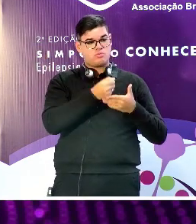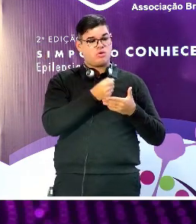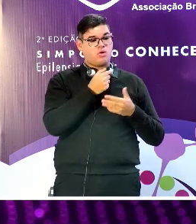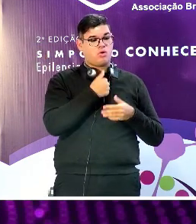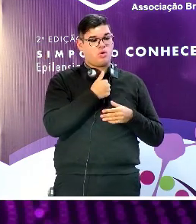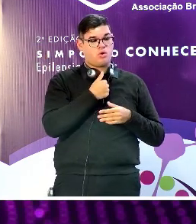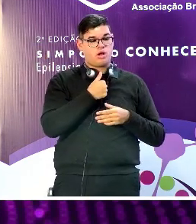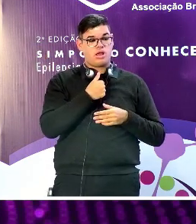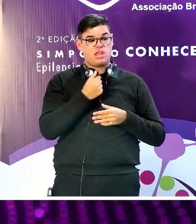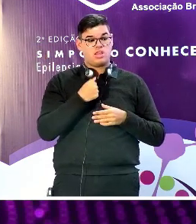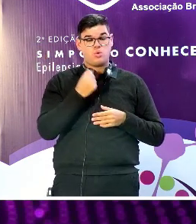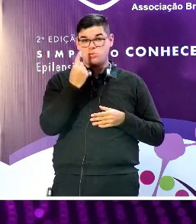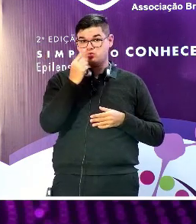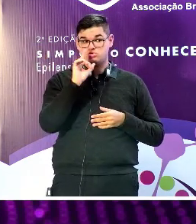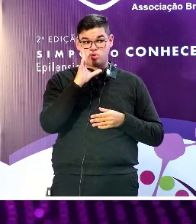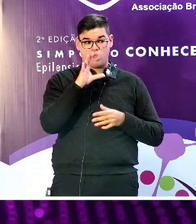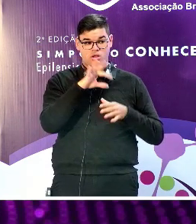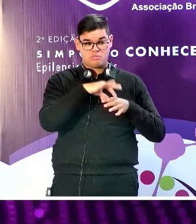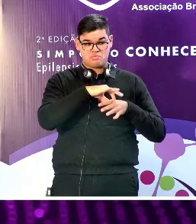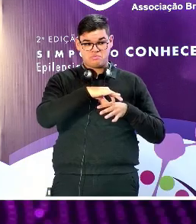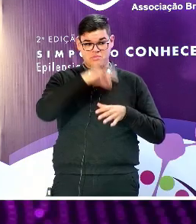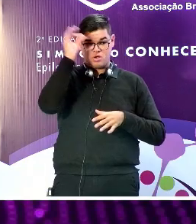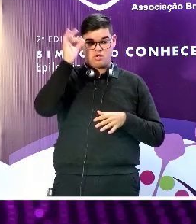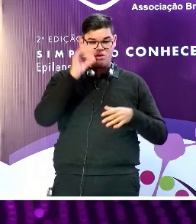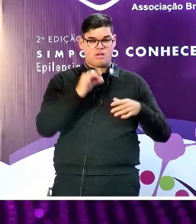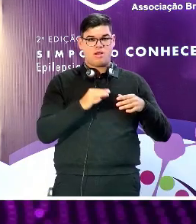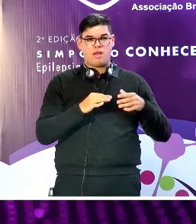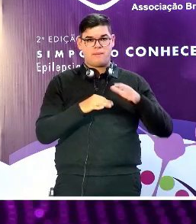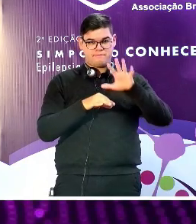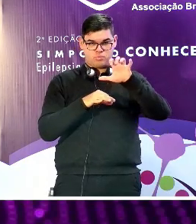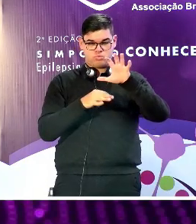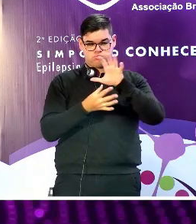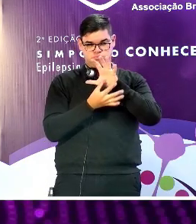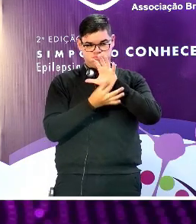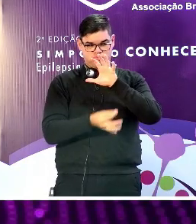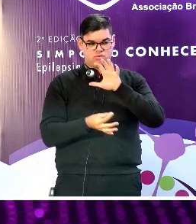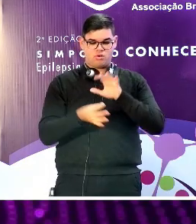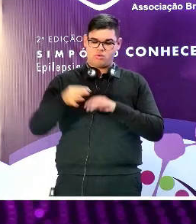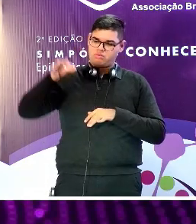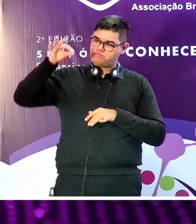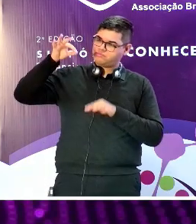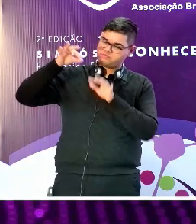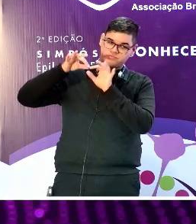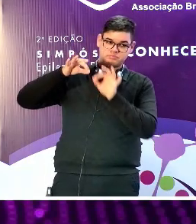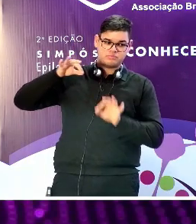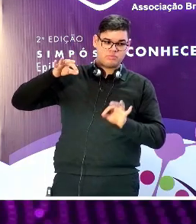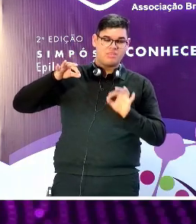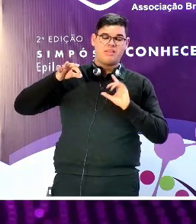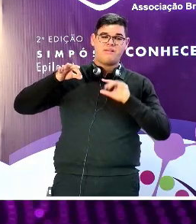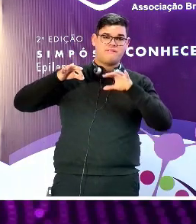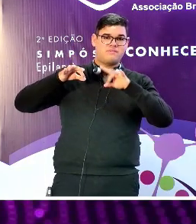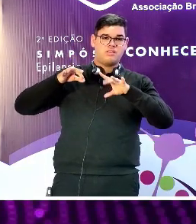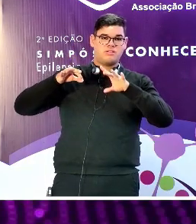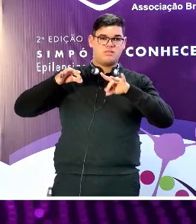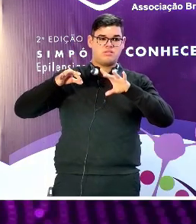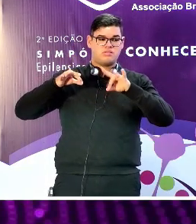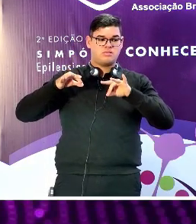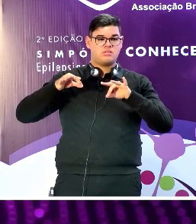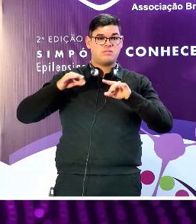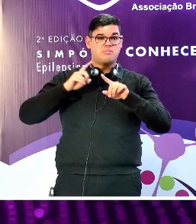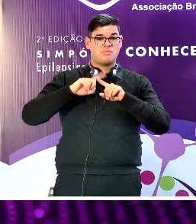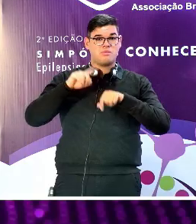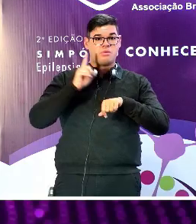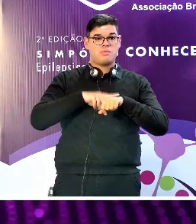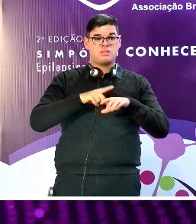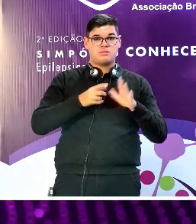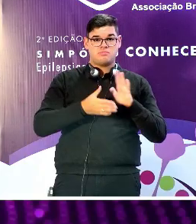reservatório cheio do veneno. E olha a proporção do corpo, né? Mas, na hora que você extrai, tem 2 gotinhas